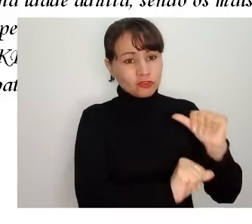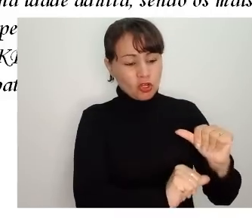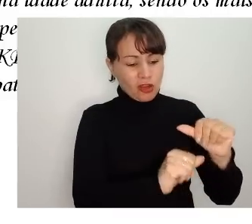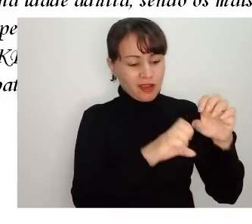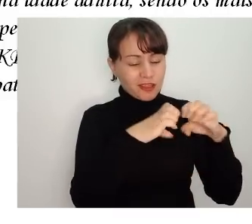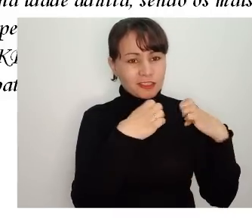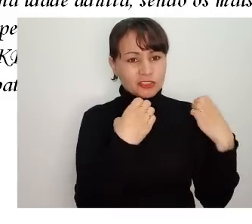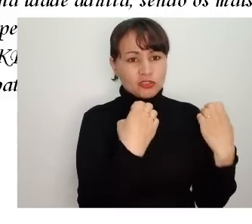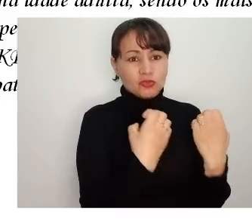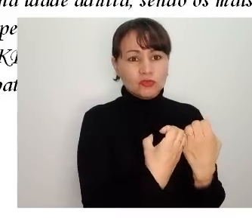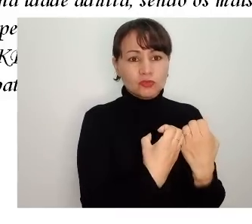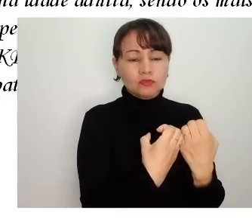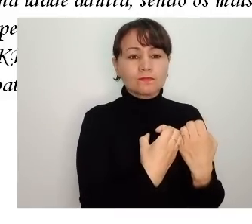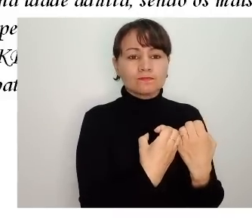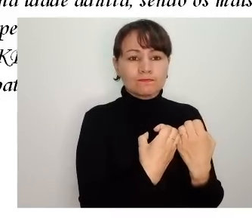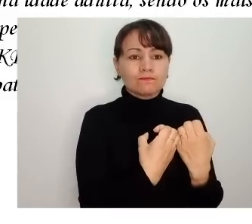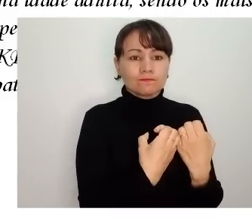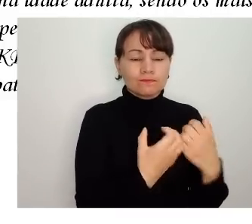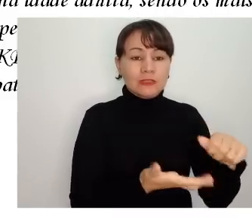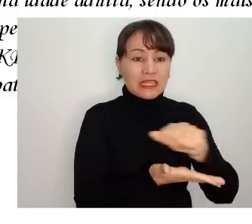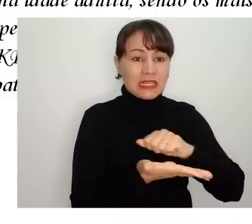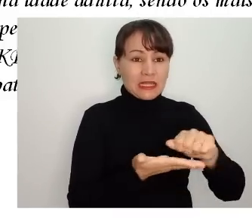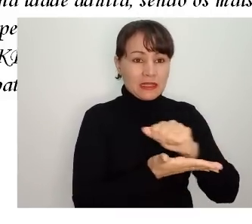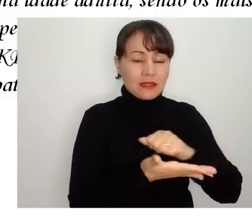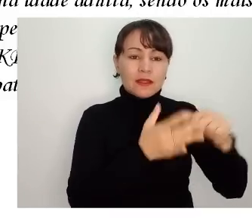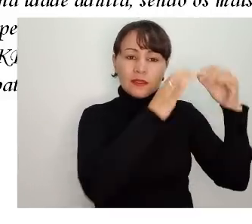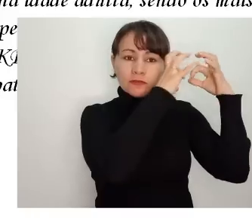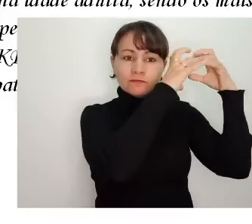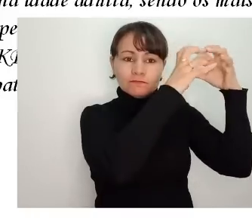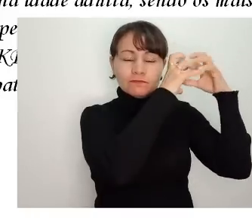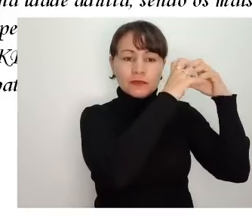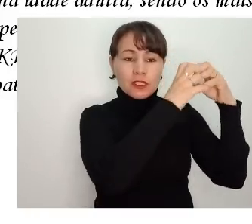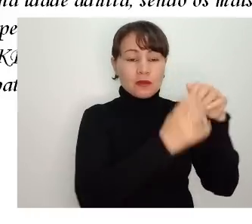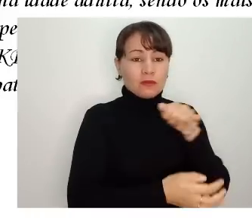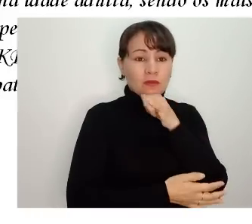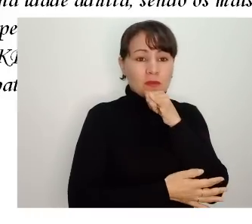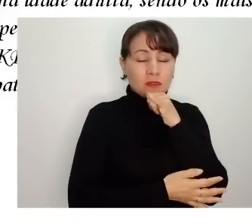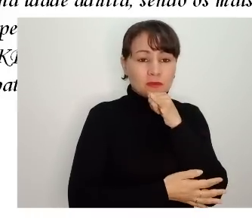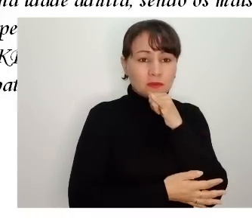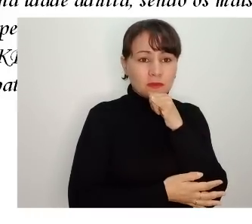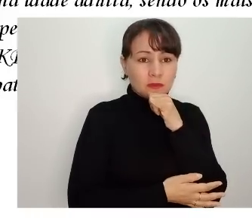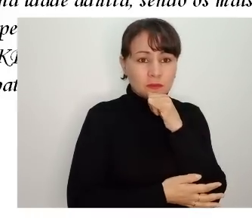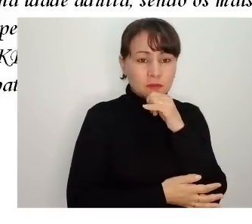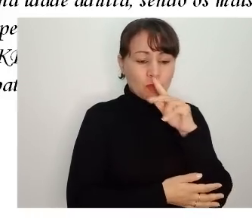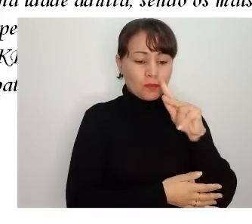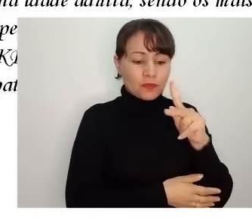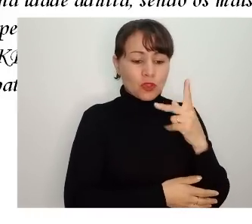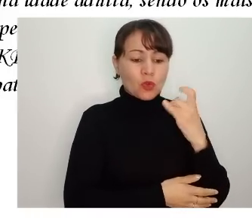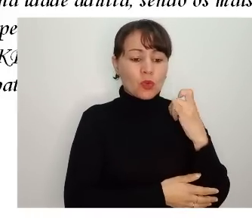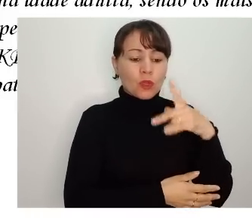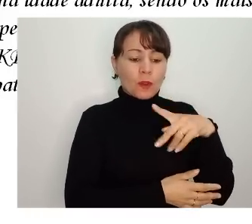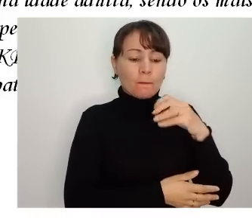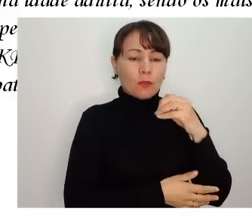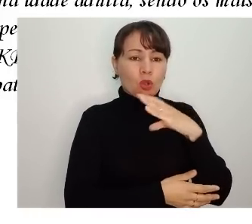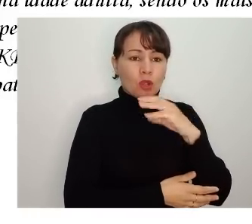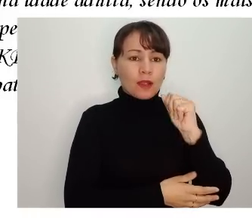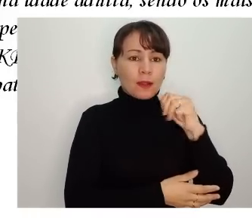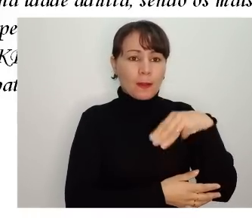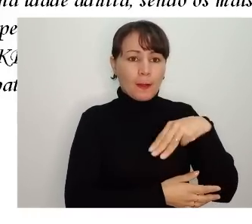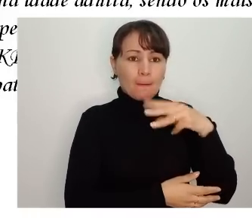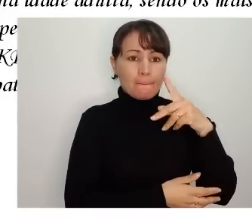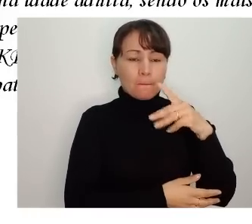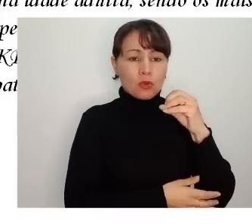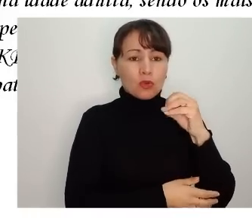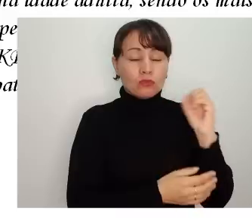alterar estruturalmente áreas do sistema nervoso central, como, por exemplo, o hipocampo, que